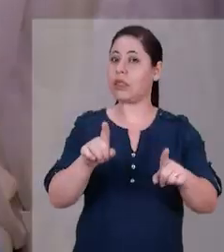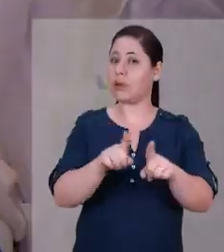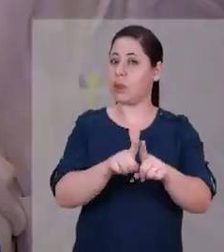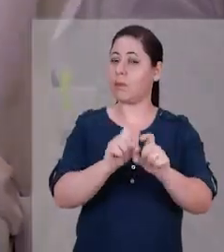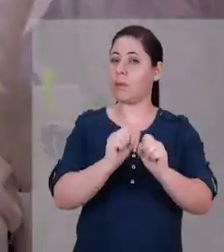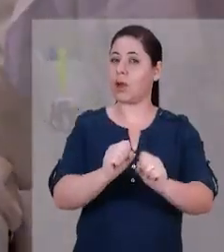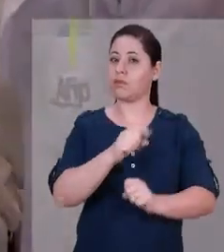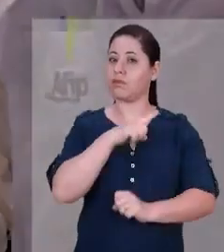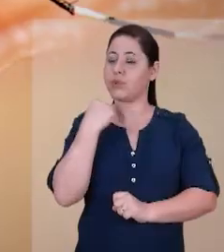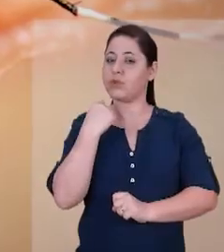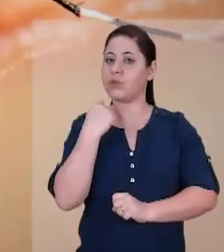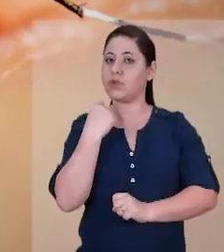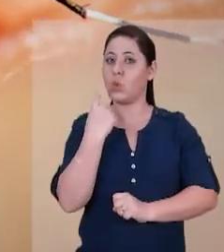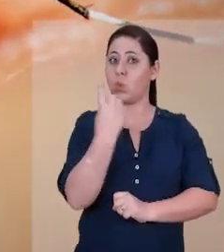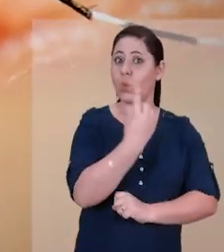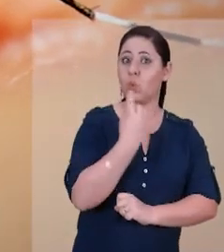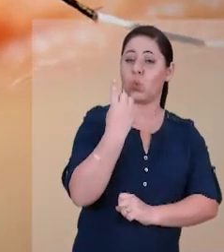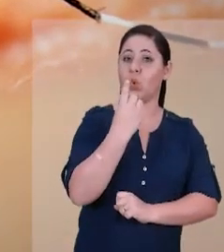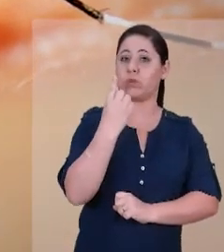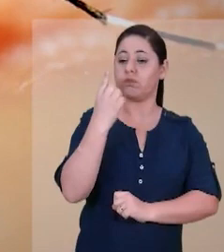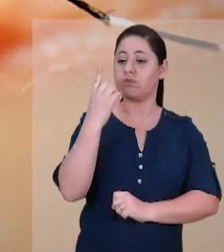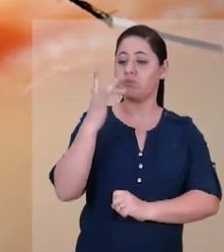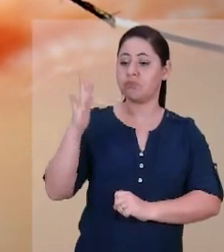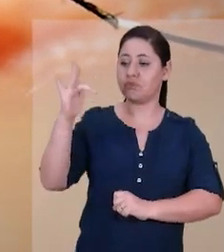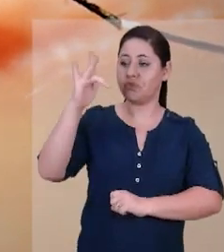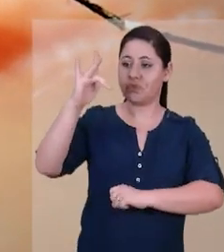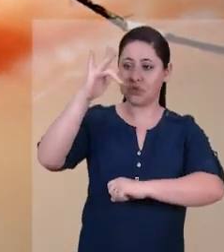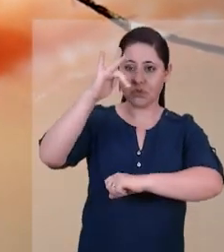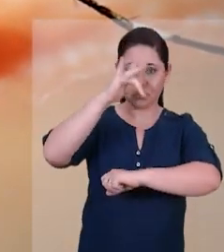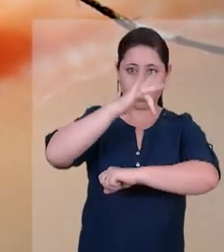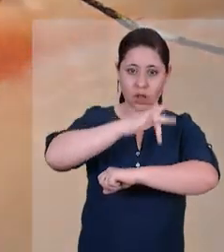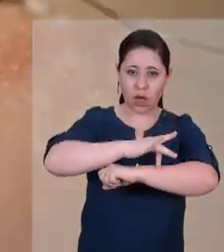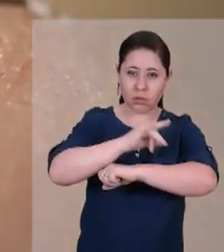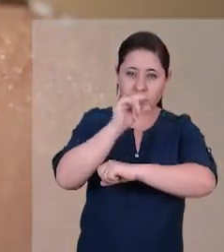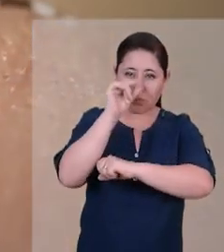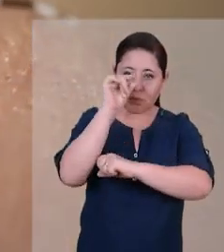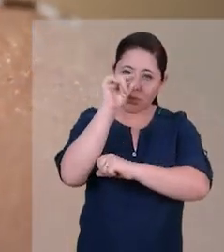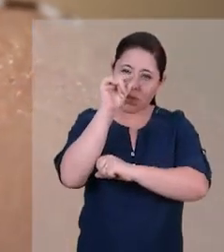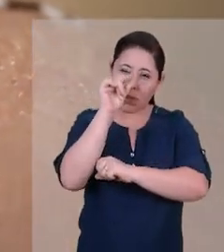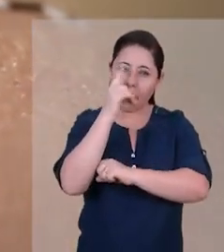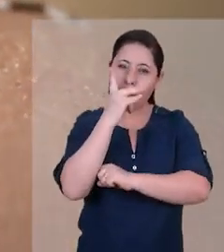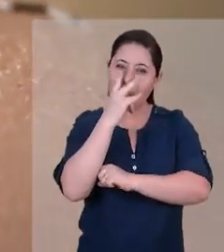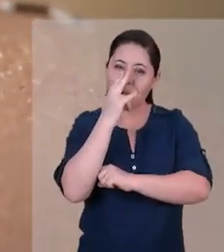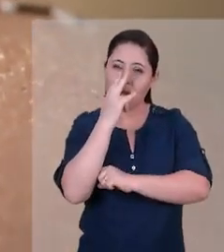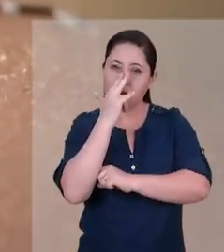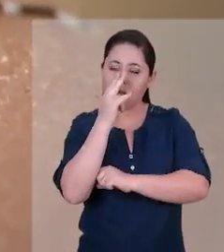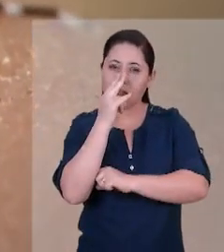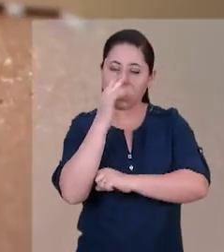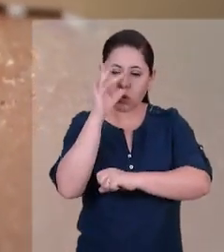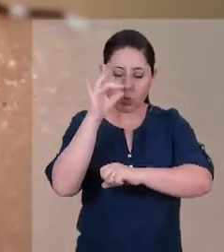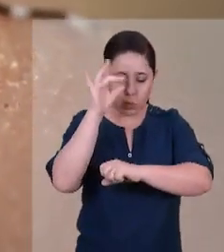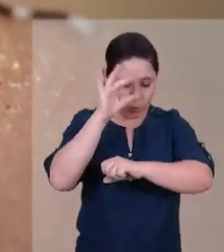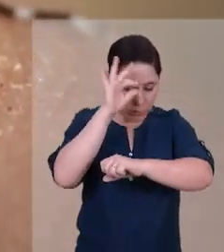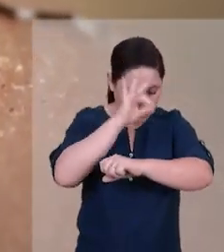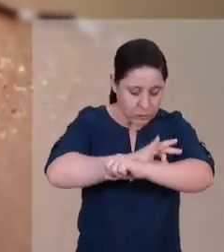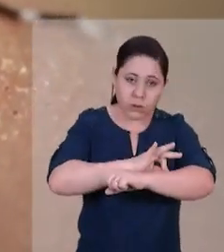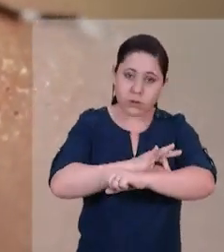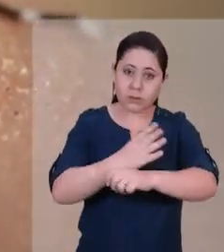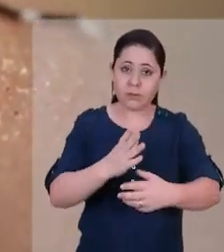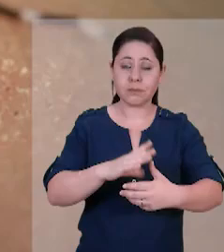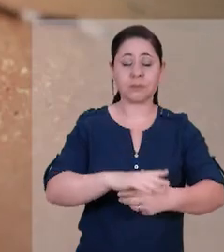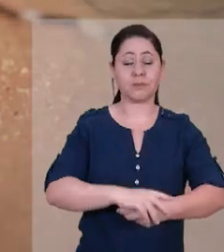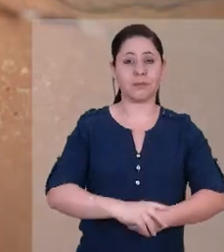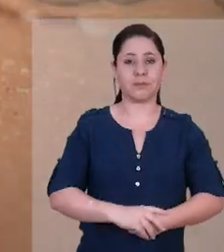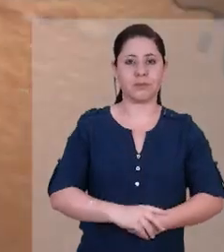e até mortais. E o mesmo vetor, o Aedes aegypti, um mosquito pequeno, parecido com o